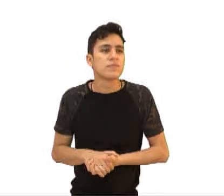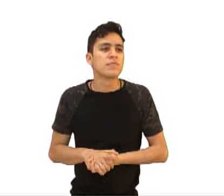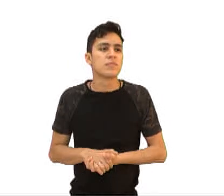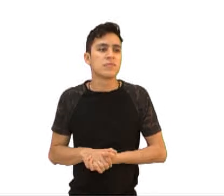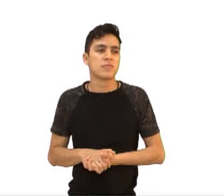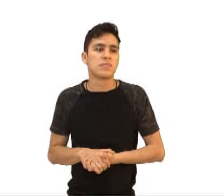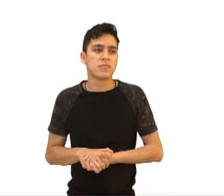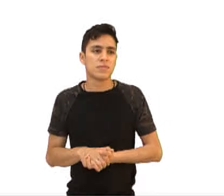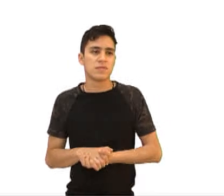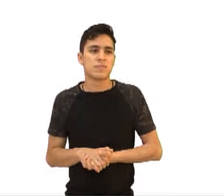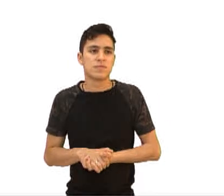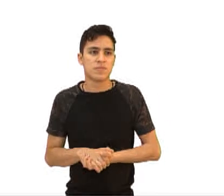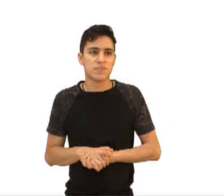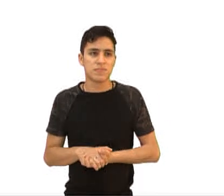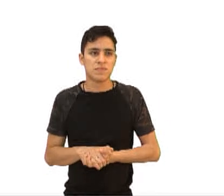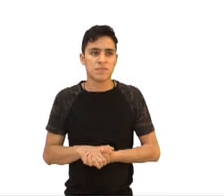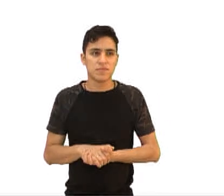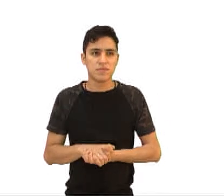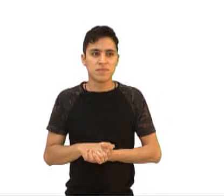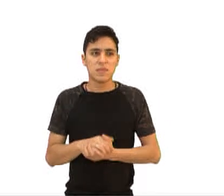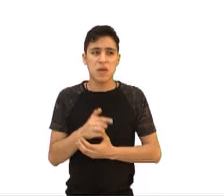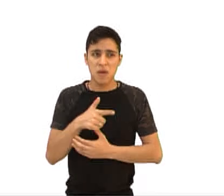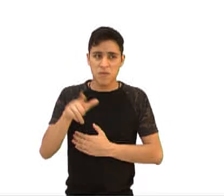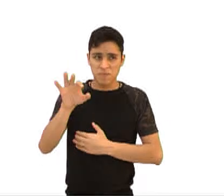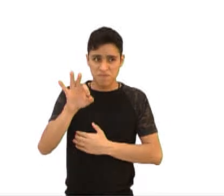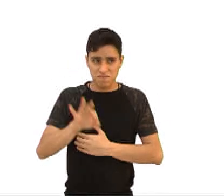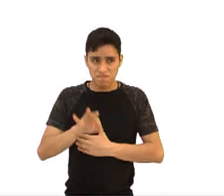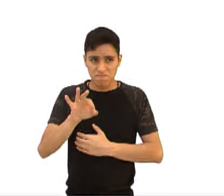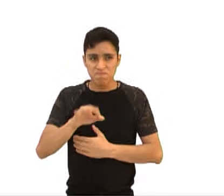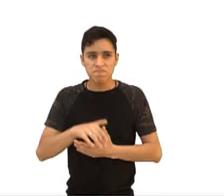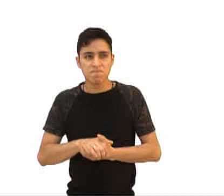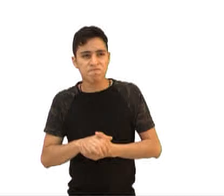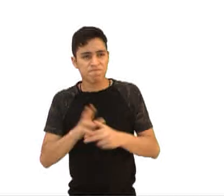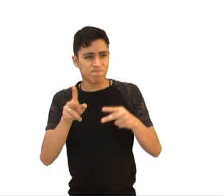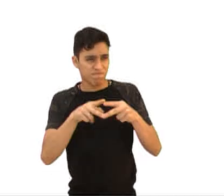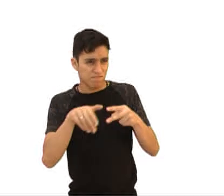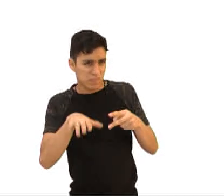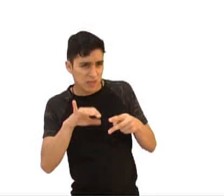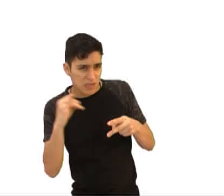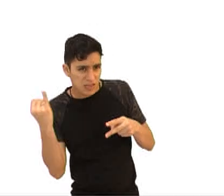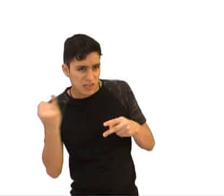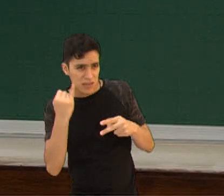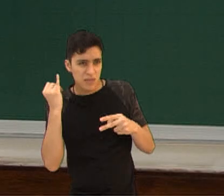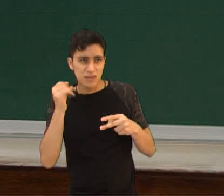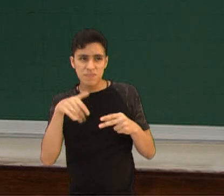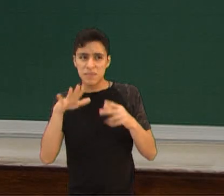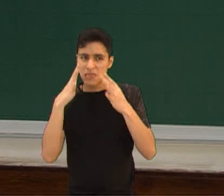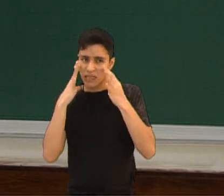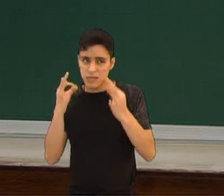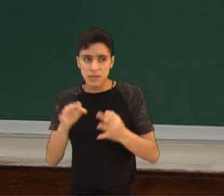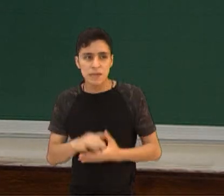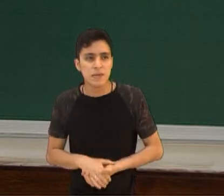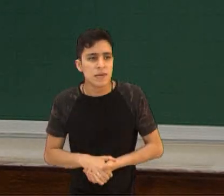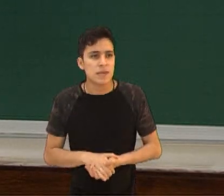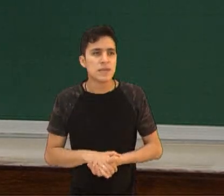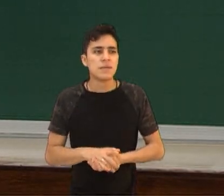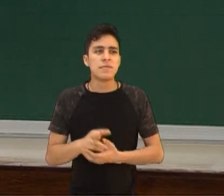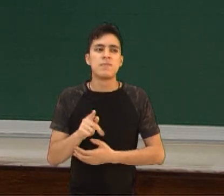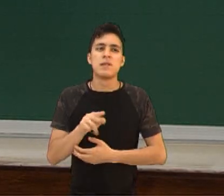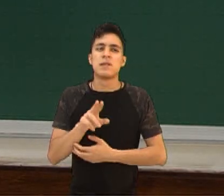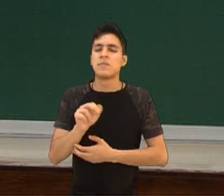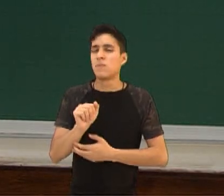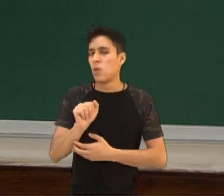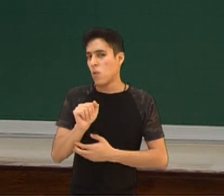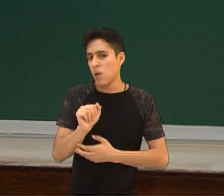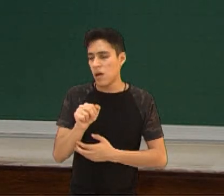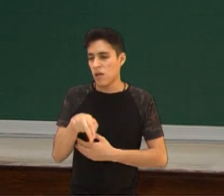aí, em importância da Oceania, os dois, né, os mais importantes, aí, com maior destaque, pelo menos. Papua Nova Guiné,